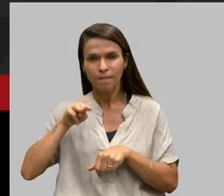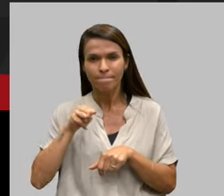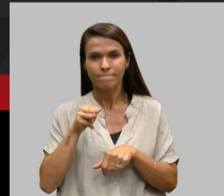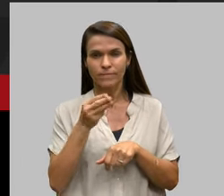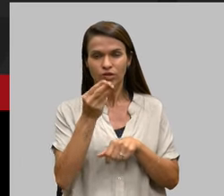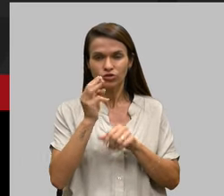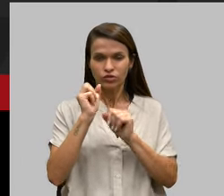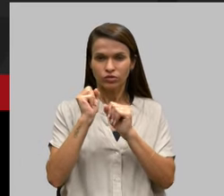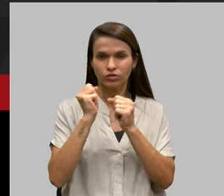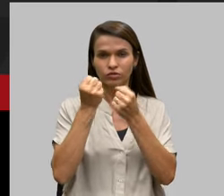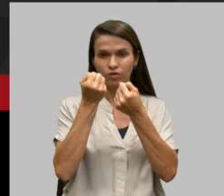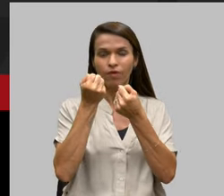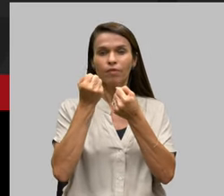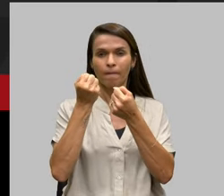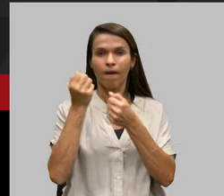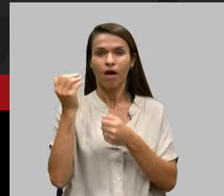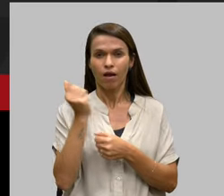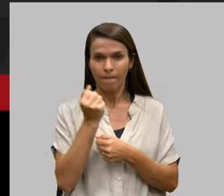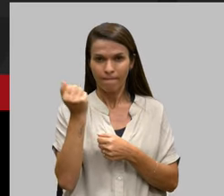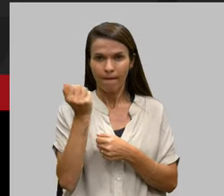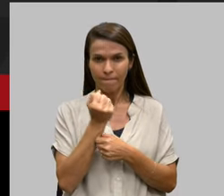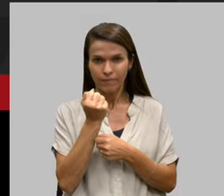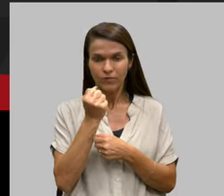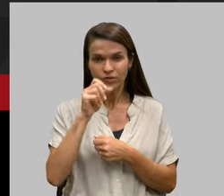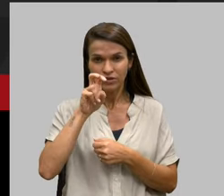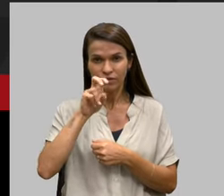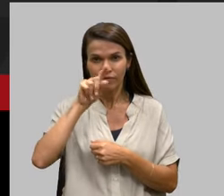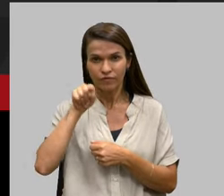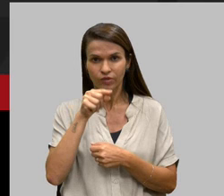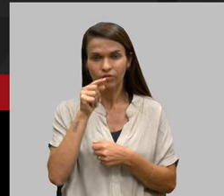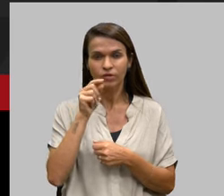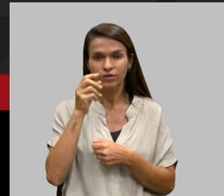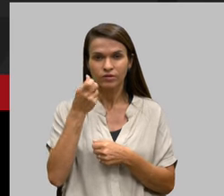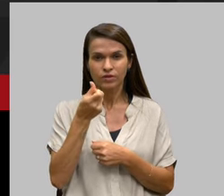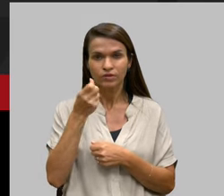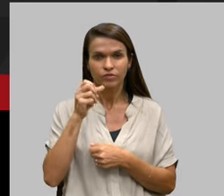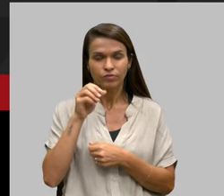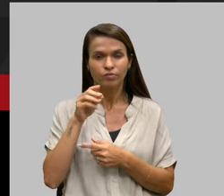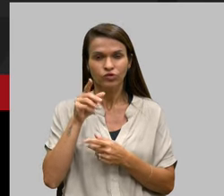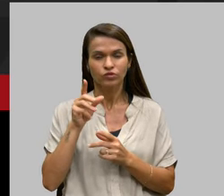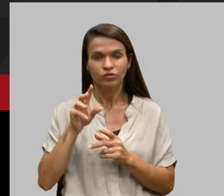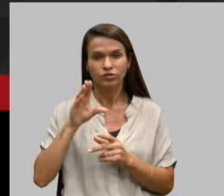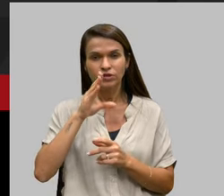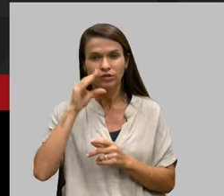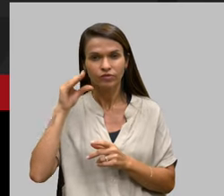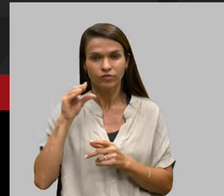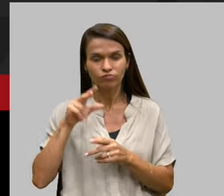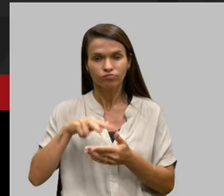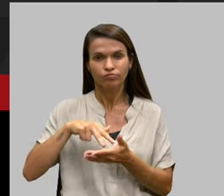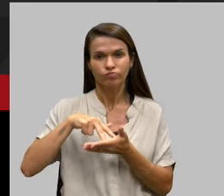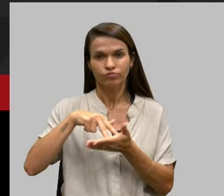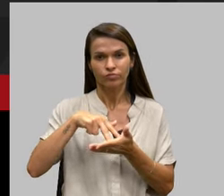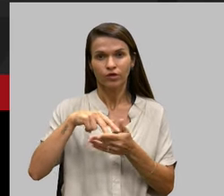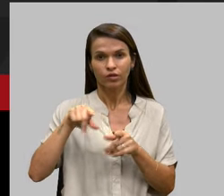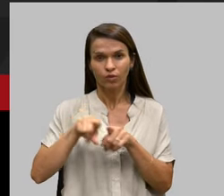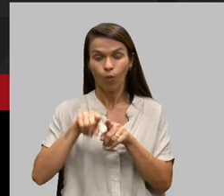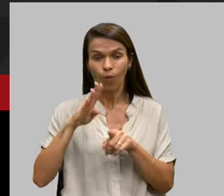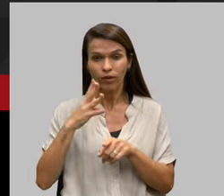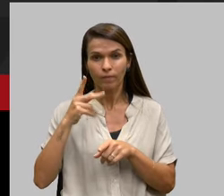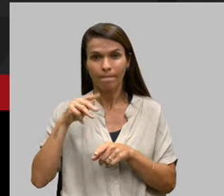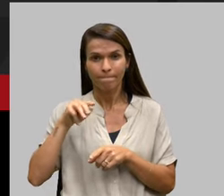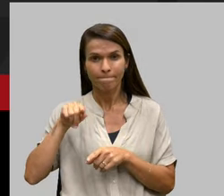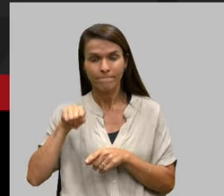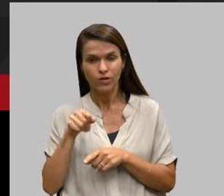segurados e beneficiários 5,6 milhões de servidores ativos e 4,5 milhões de aposentados e pensionistas